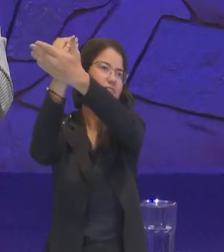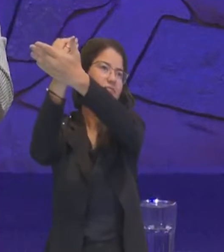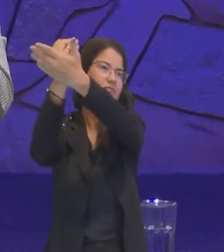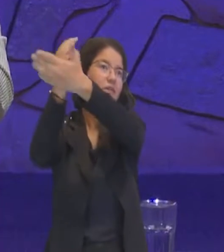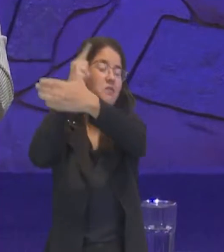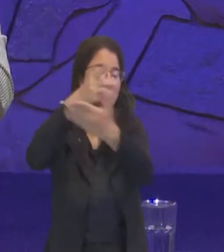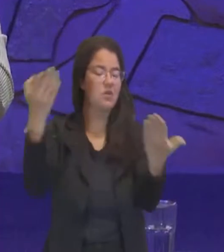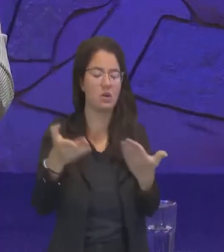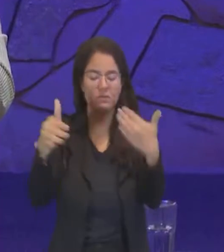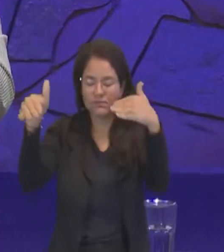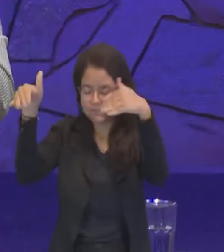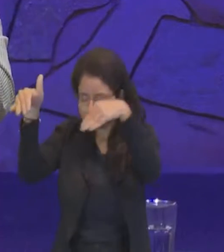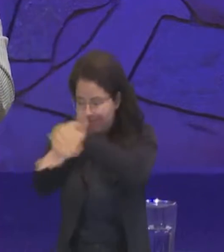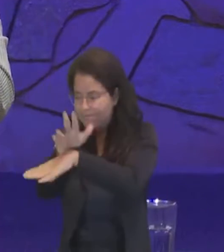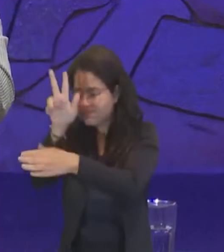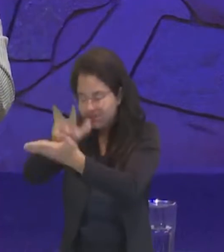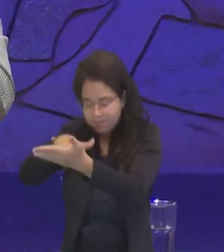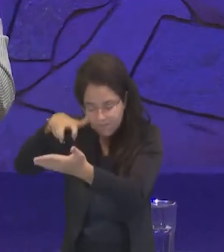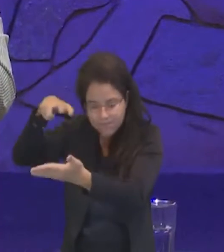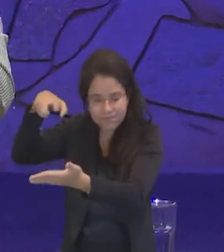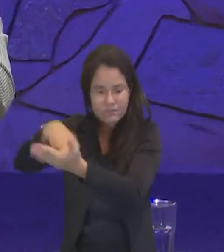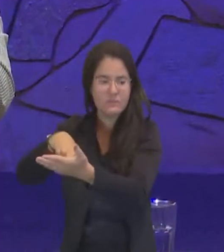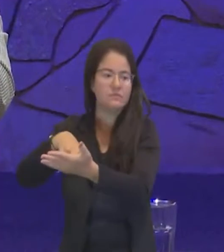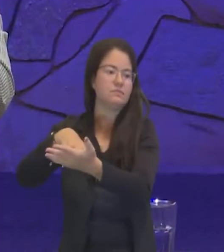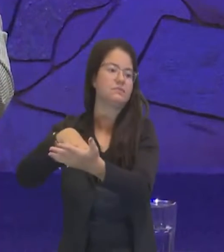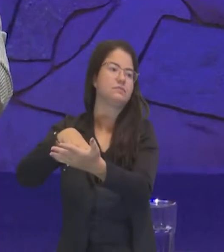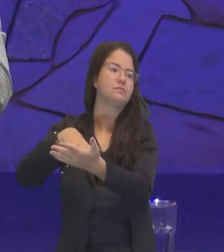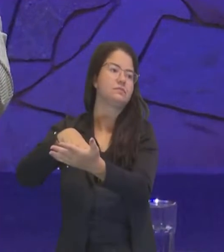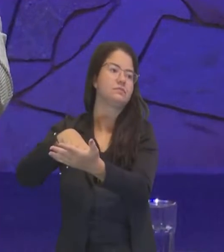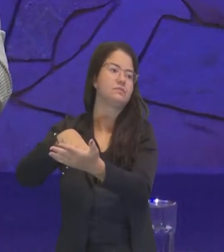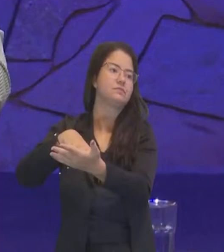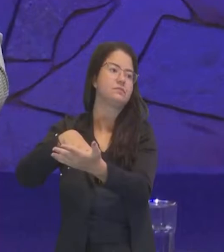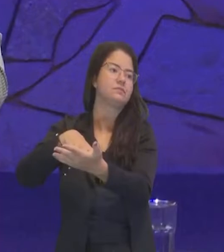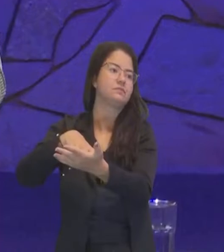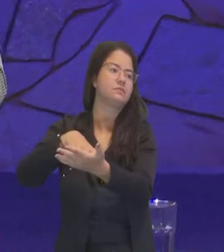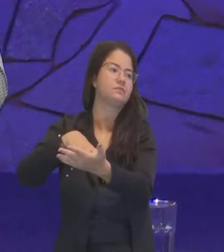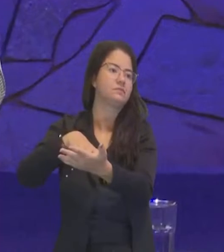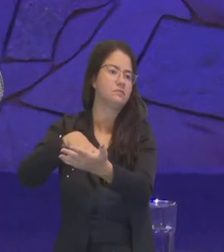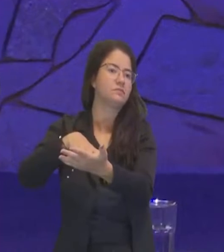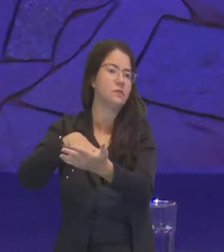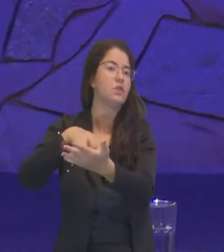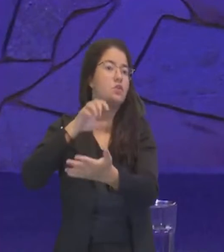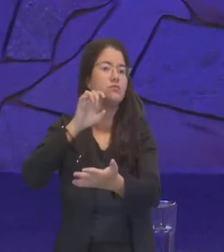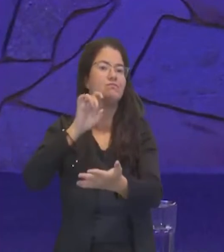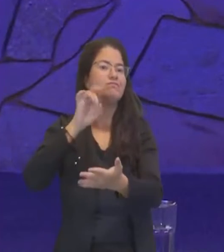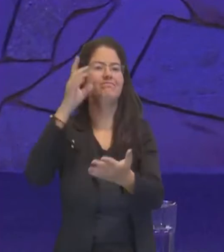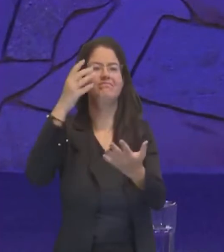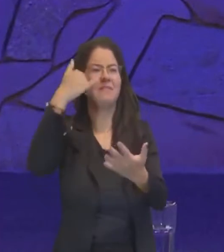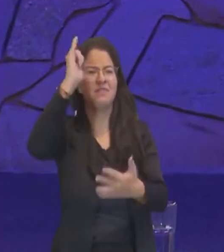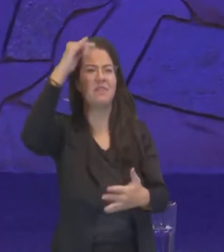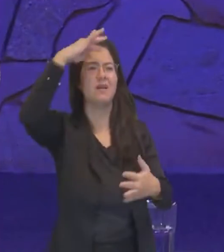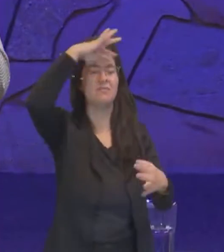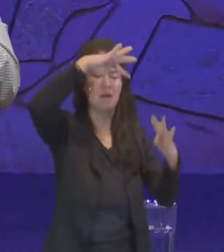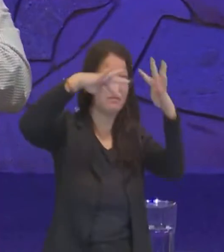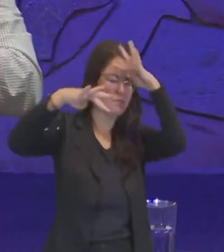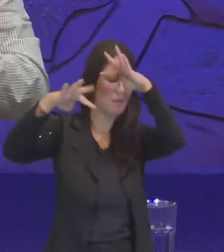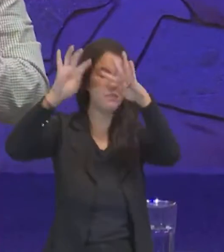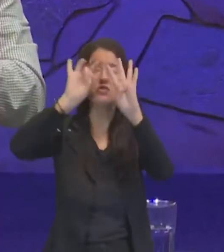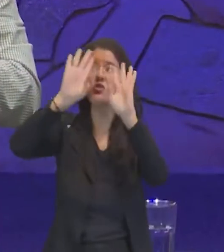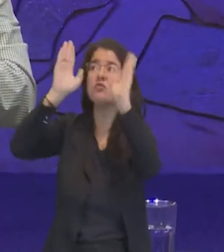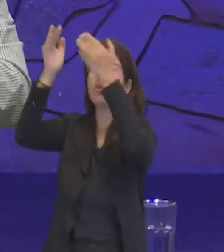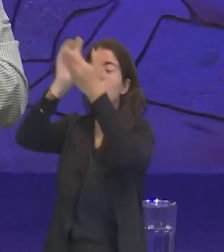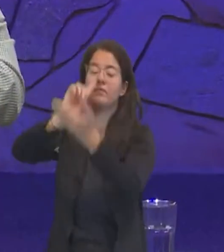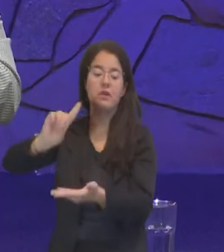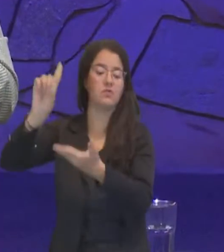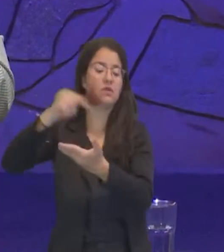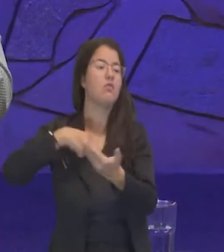baixa, de olhos fechados, não por nada a não ser para não se distrair, eu quero convidar você a